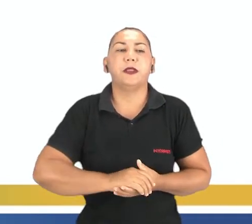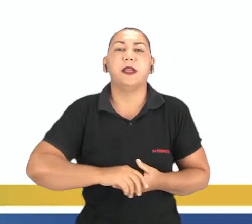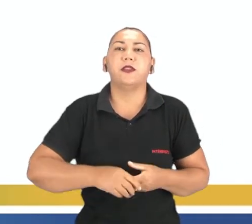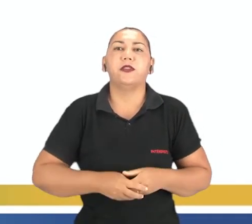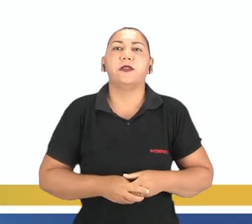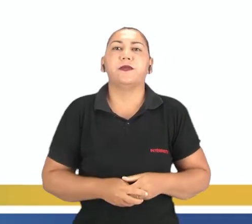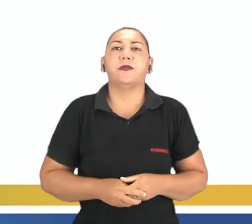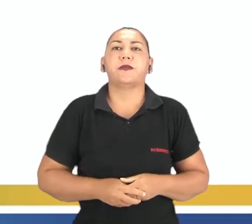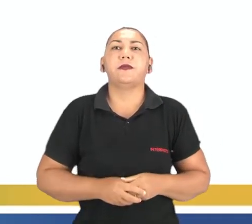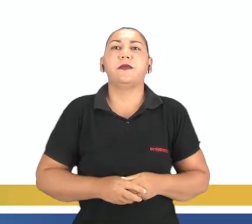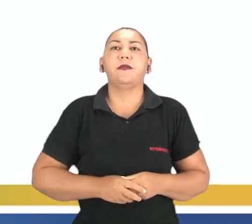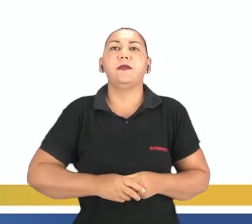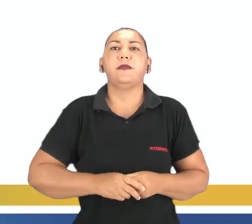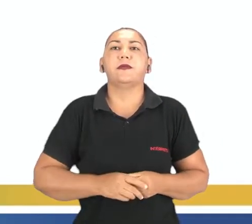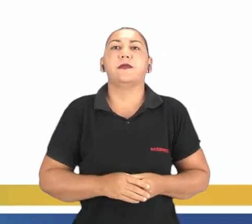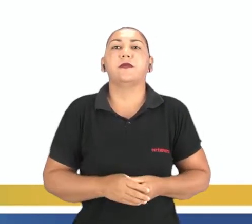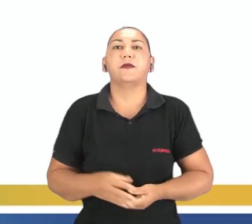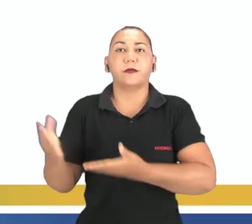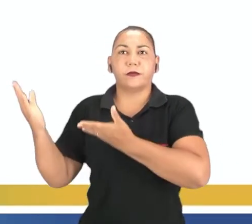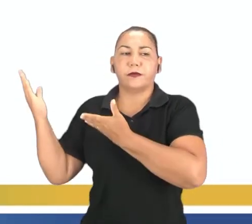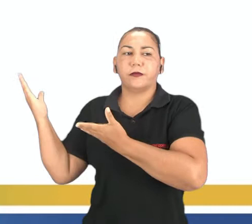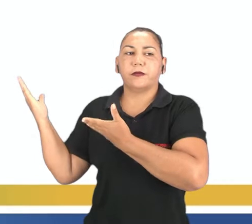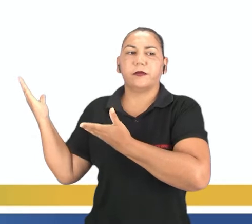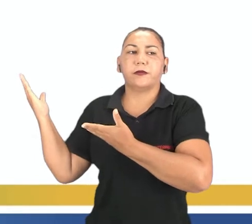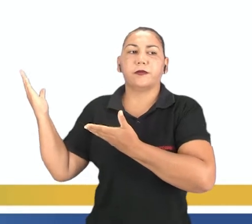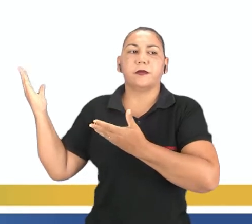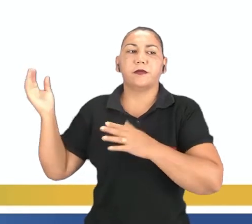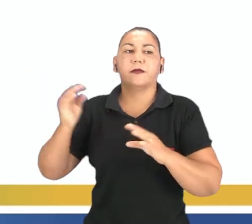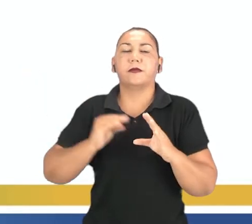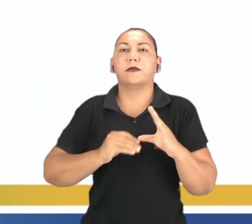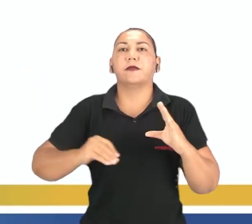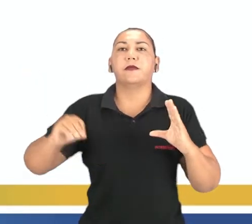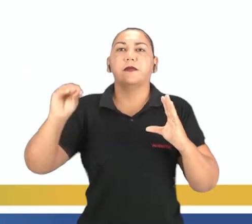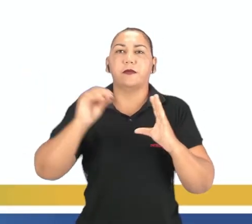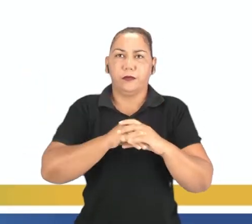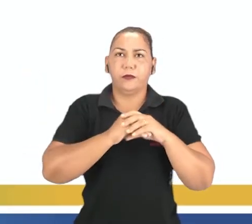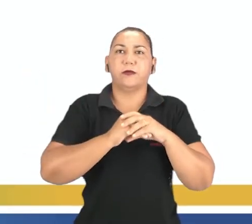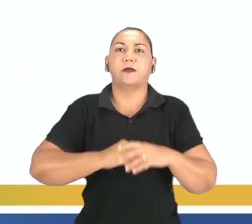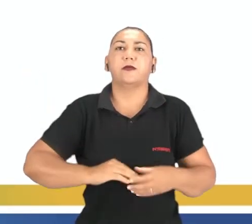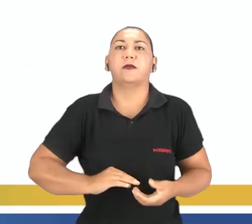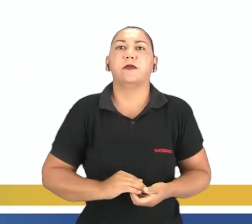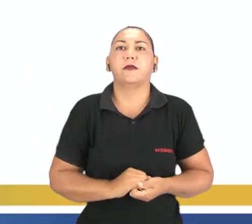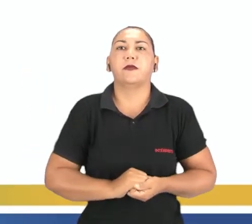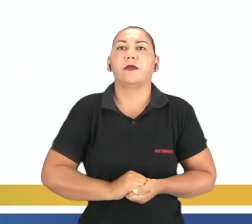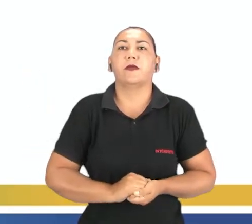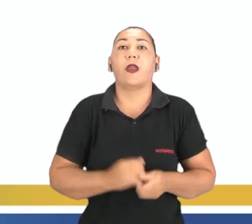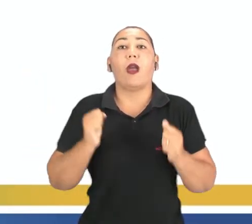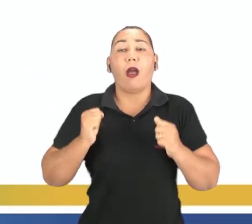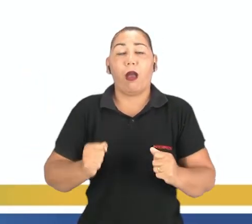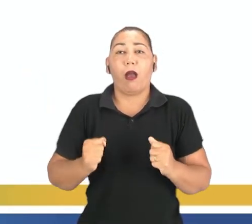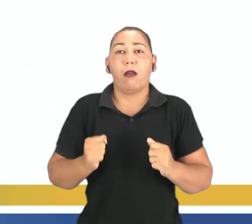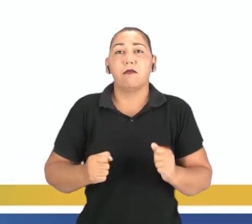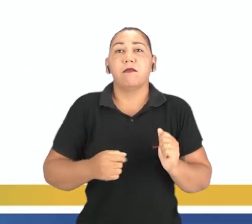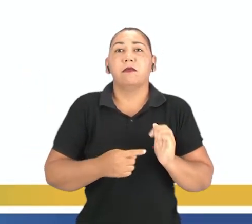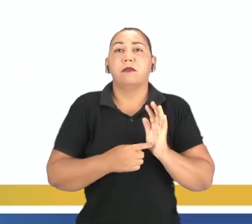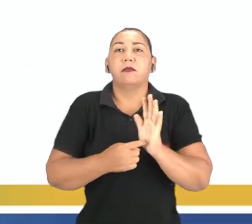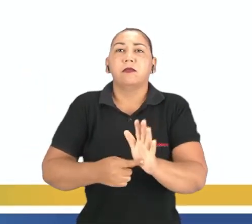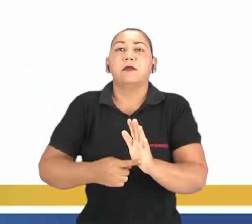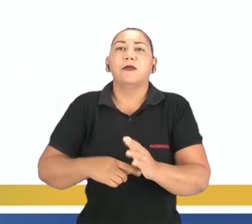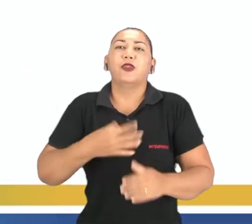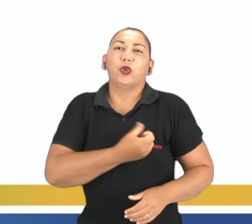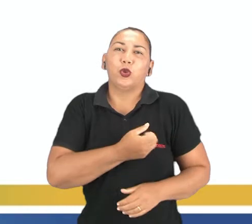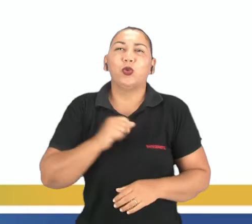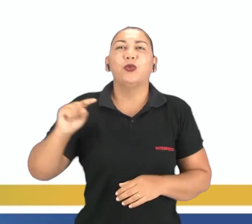resolver questões desse tipo. Então, uma razão, ela é sempre o resultado de uma divisão, certo? Que pode ser indicado por meio de um número decimal,